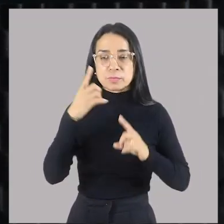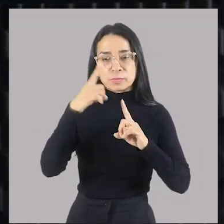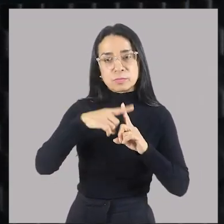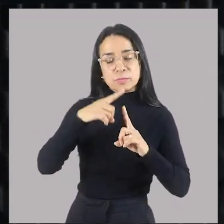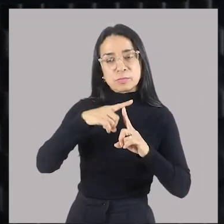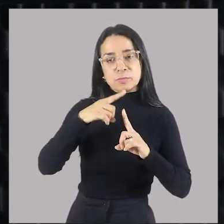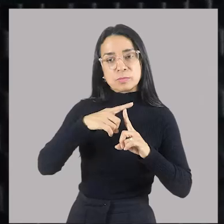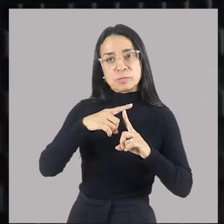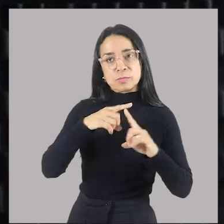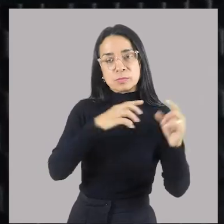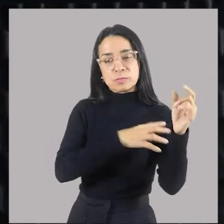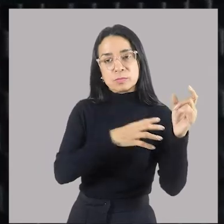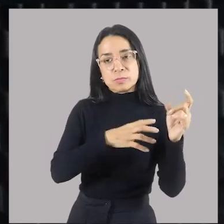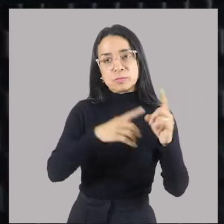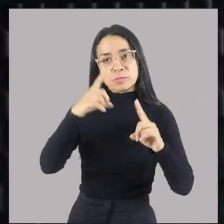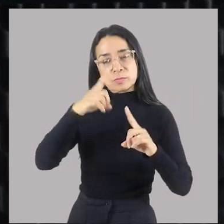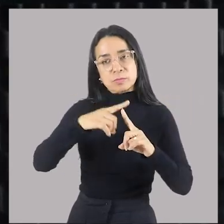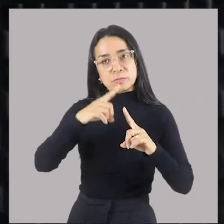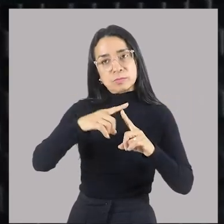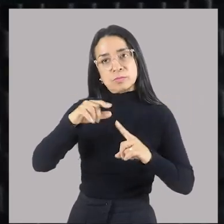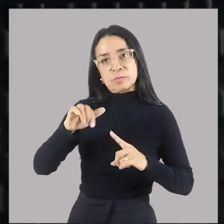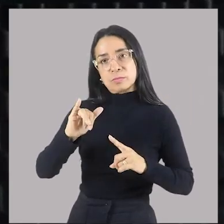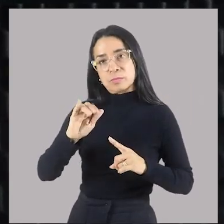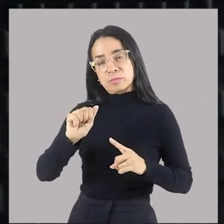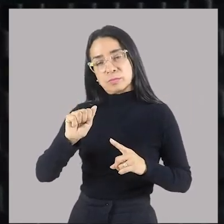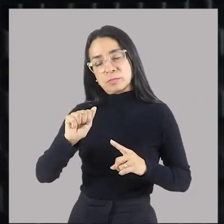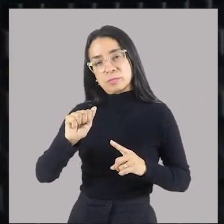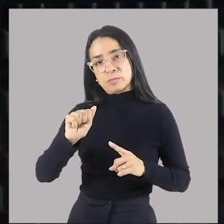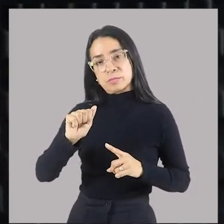de músculos e os tipos de fibra.